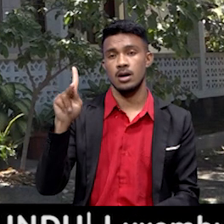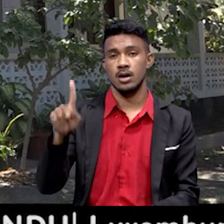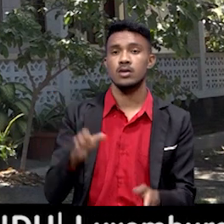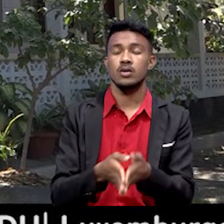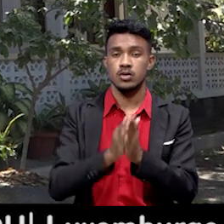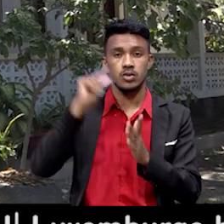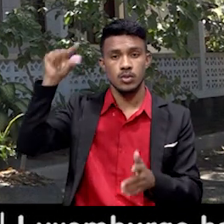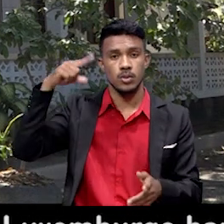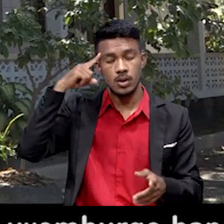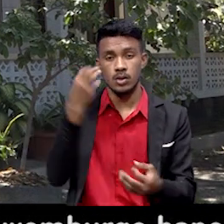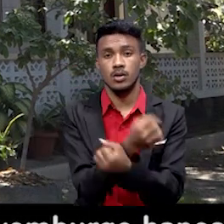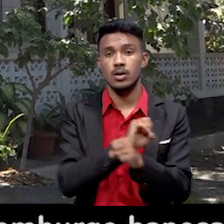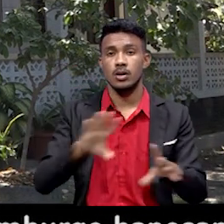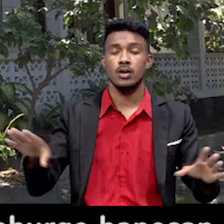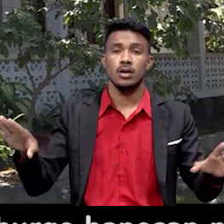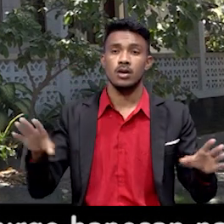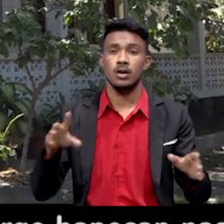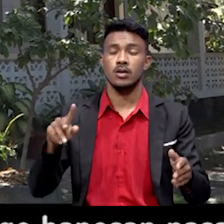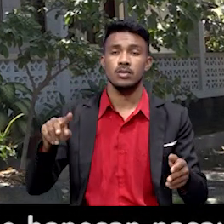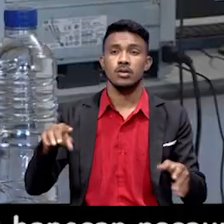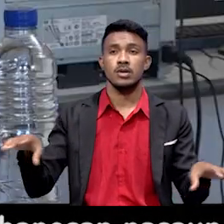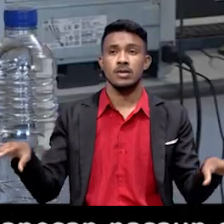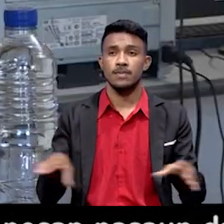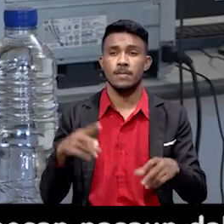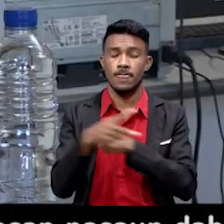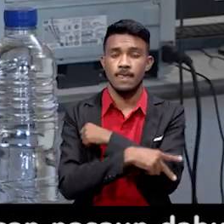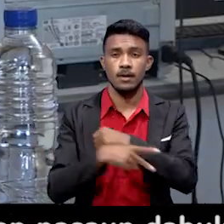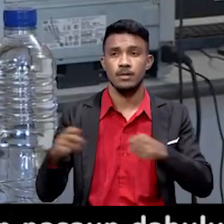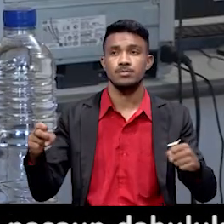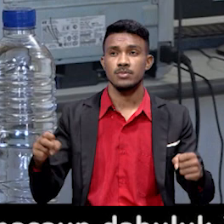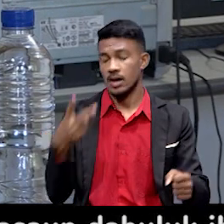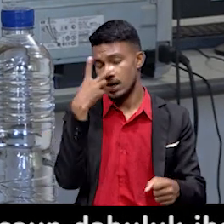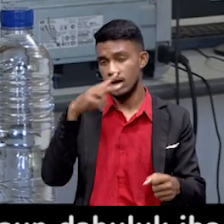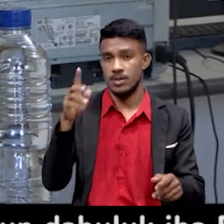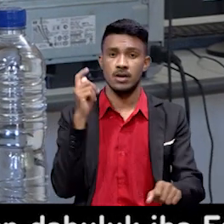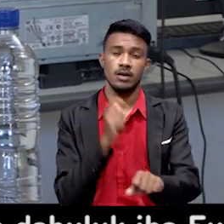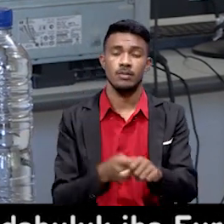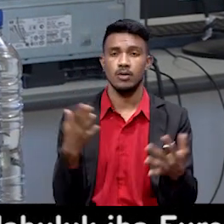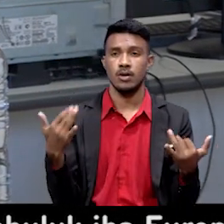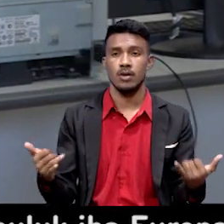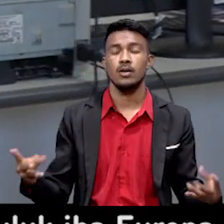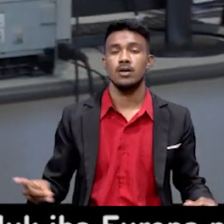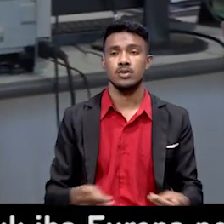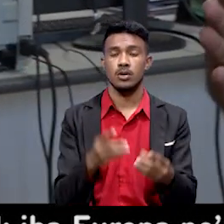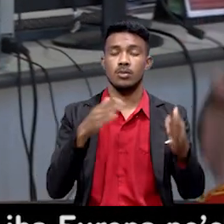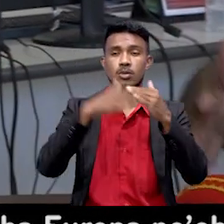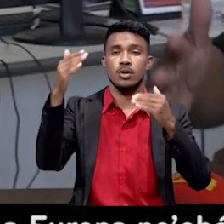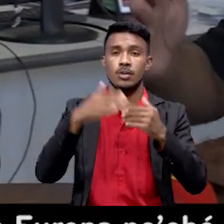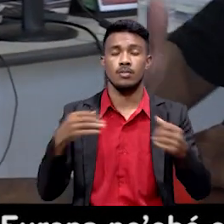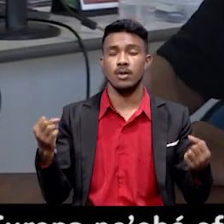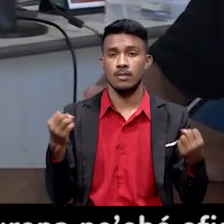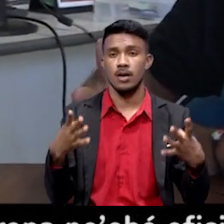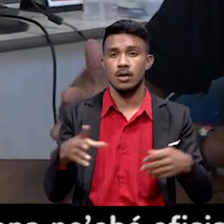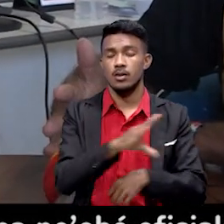governo, atu halakon total pensão vitalícia, tamba hareba situação relaran, nebe se enfrenta problema barak no